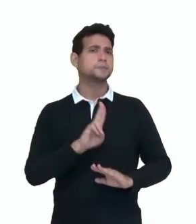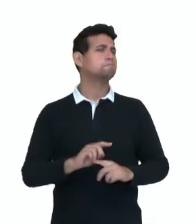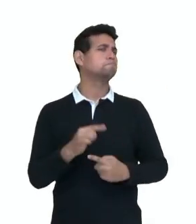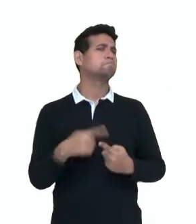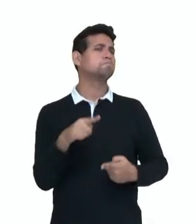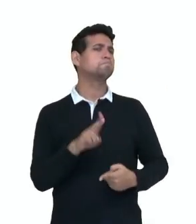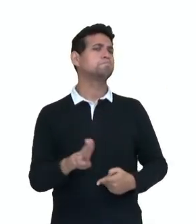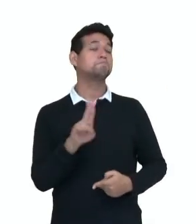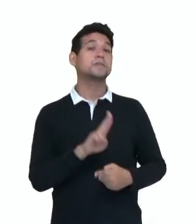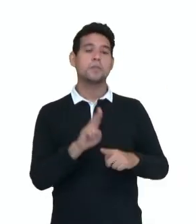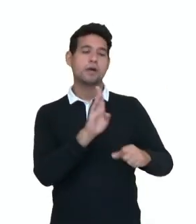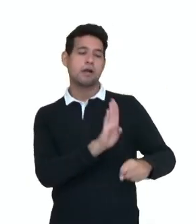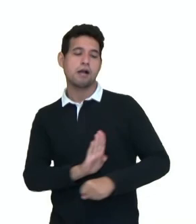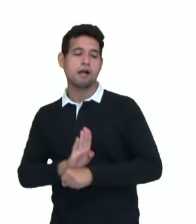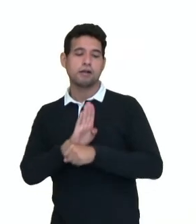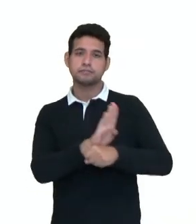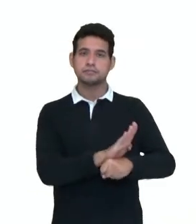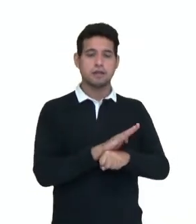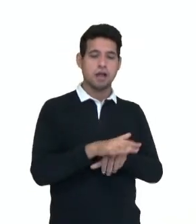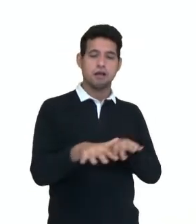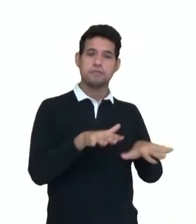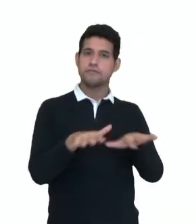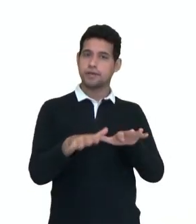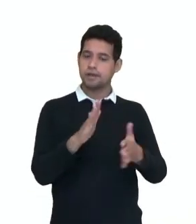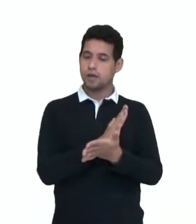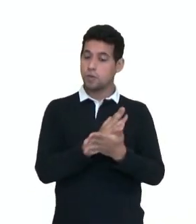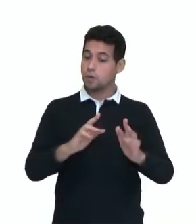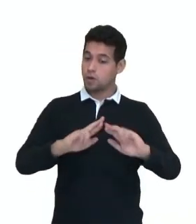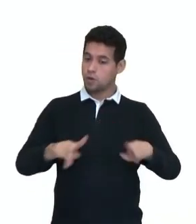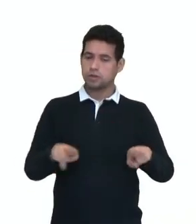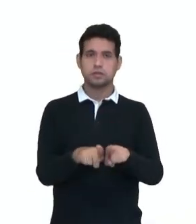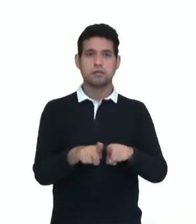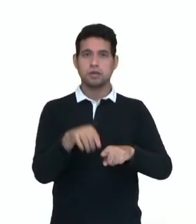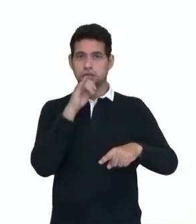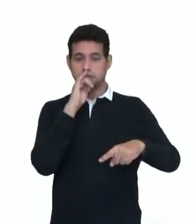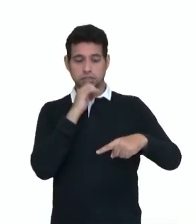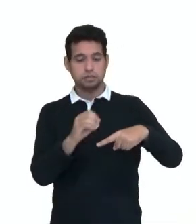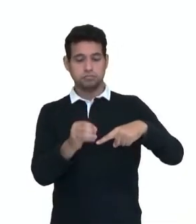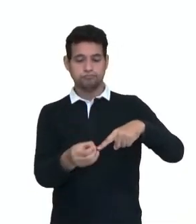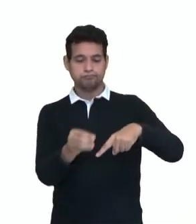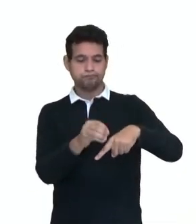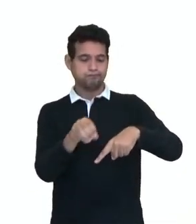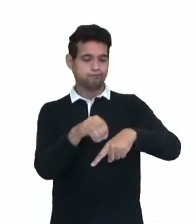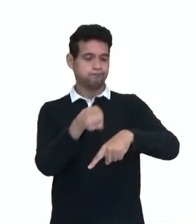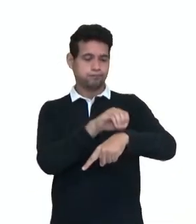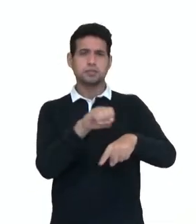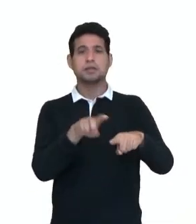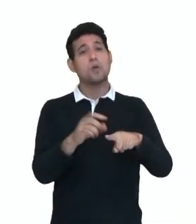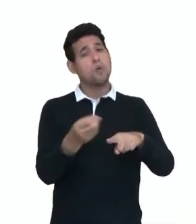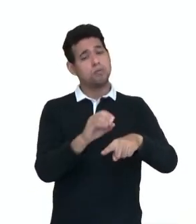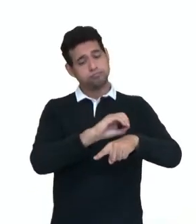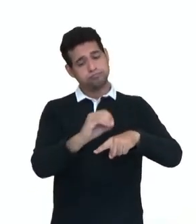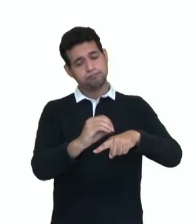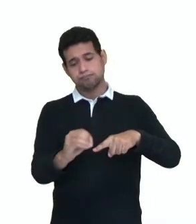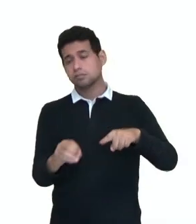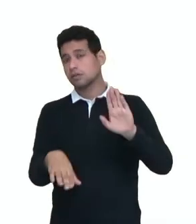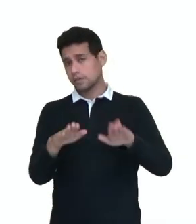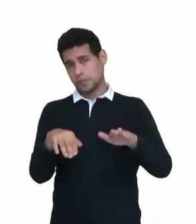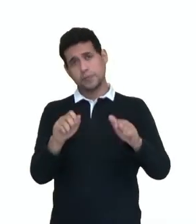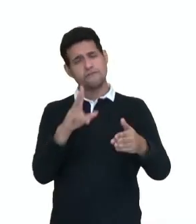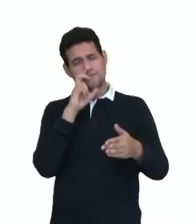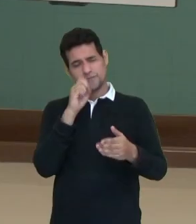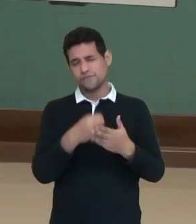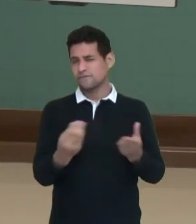quê? Para ajudar a mover um objeto para um lugar mais alto ou mais baixo com menor